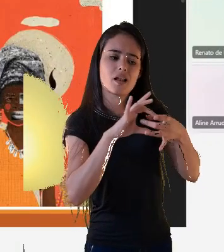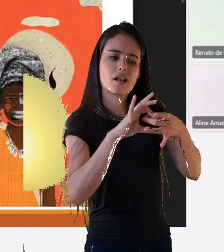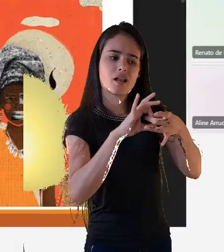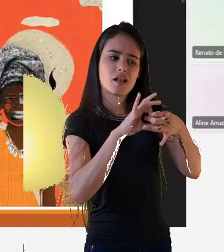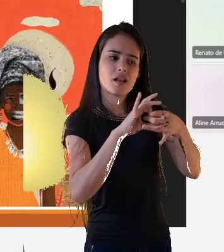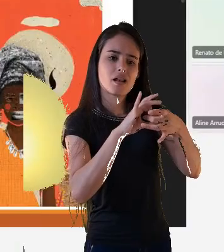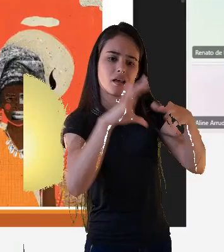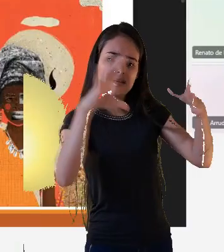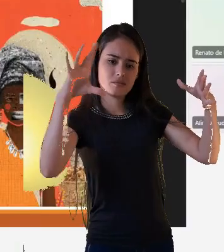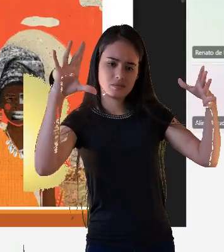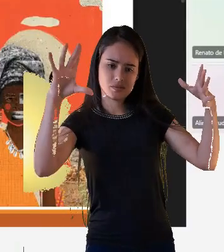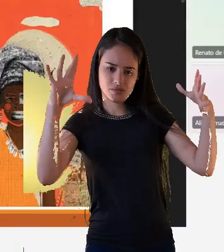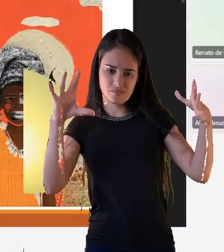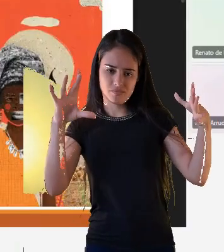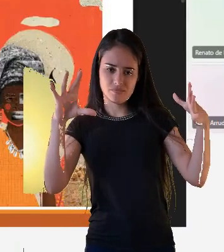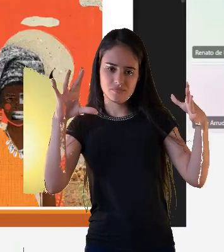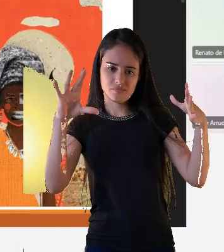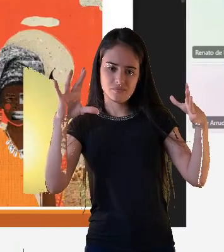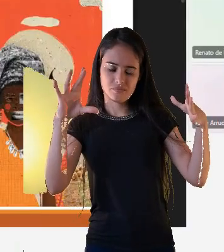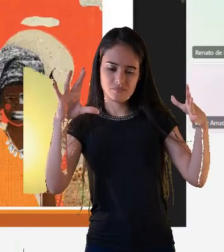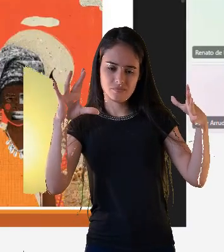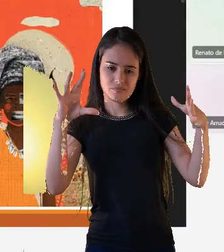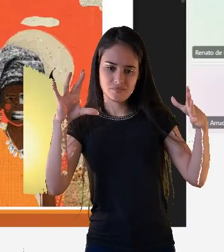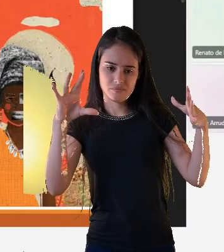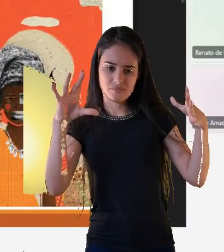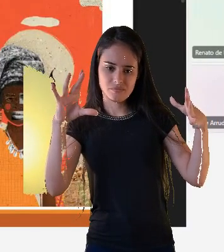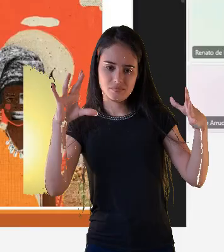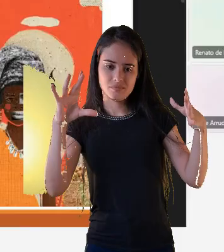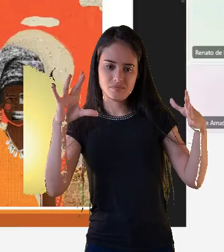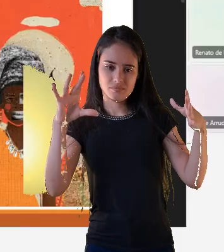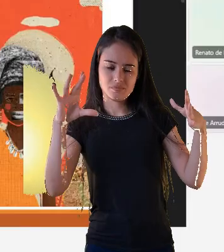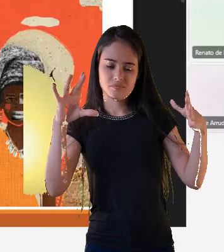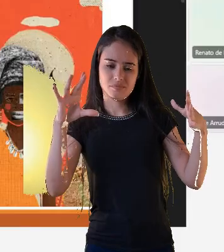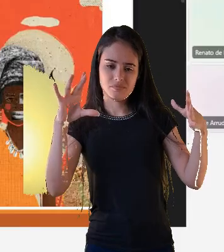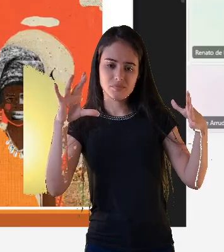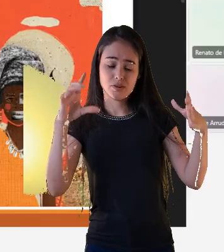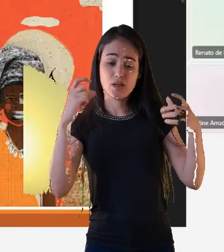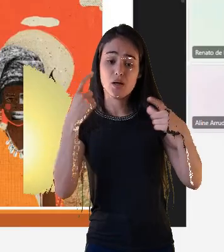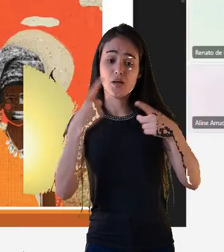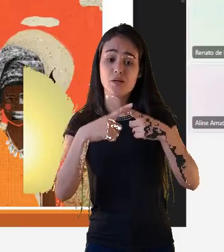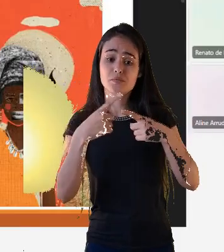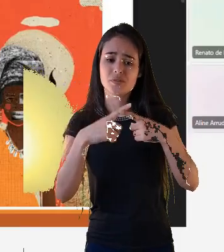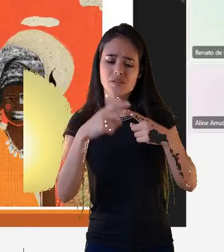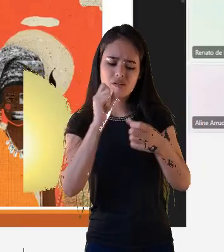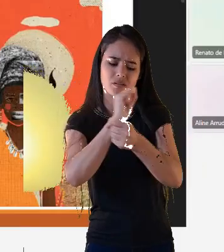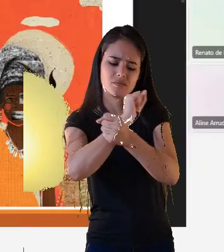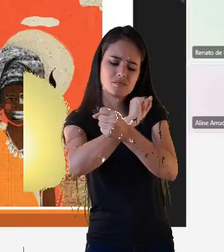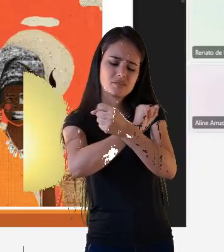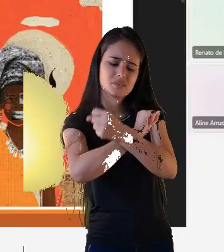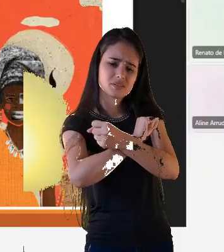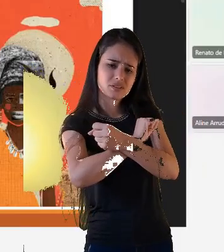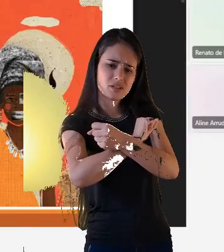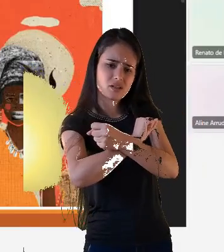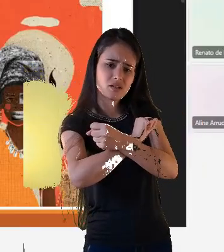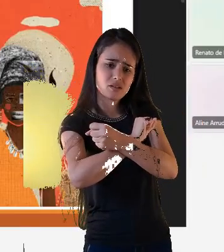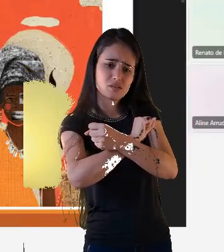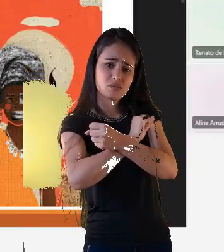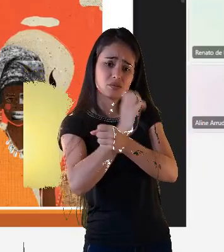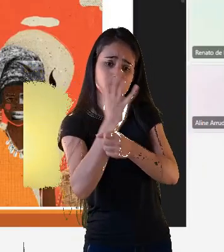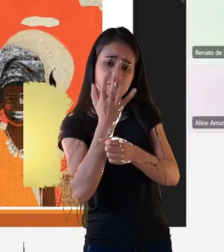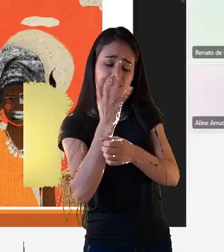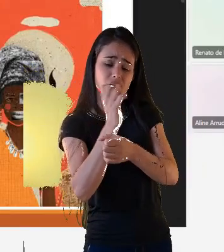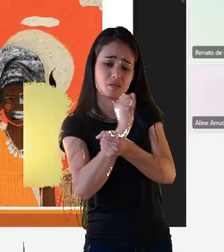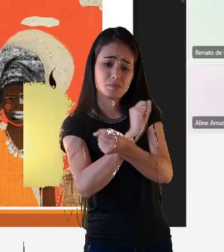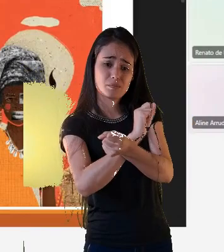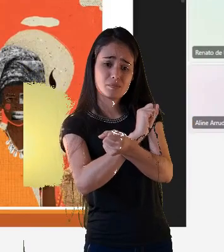Que lutaram por liberdade, né? Não só a liberdade